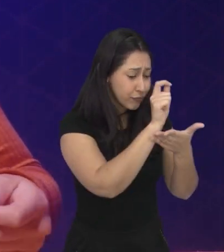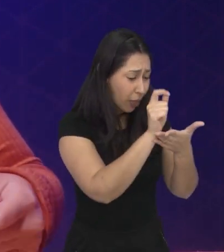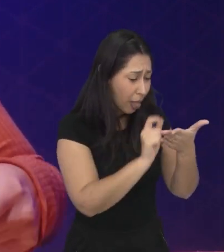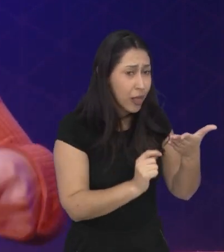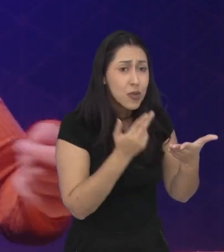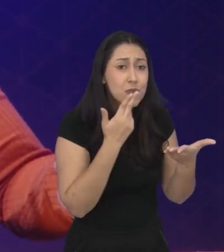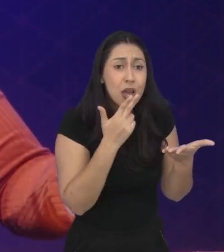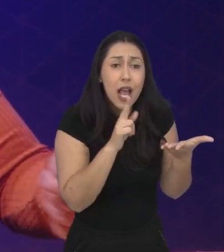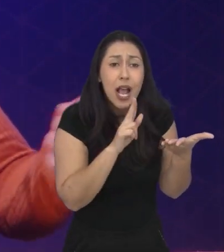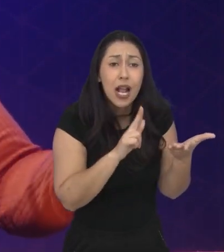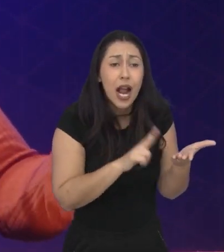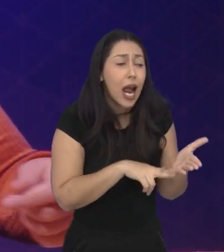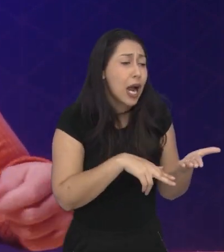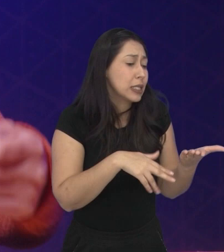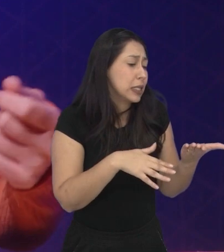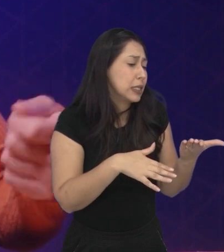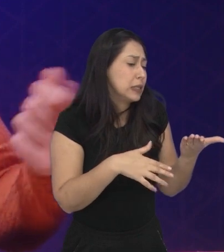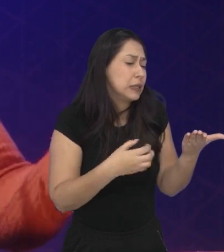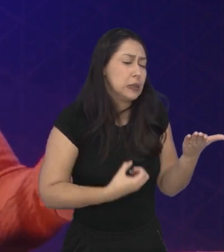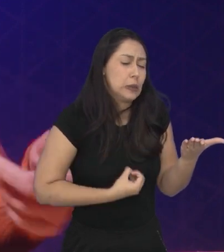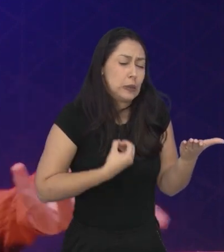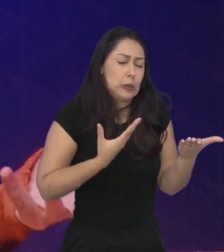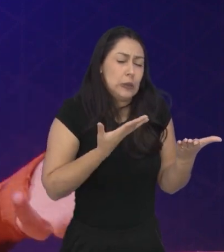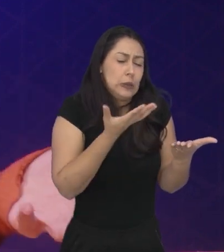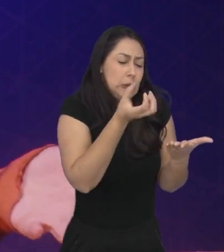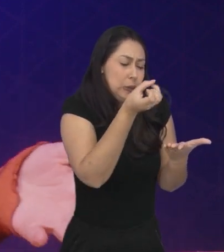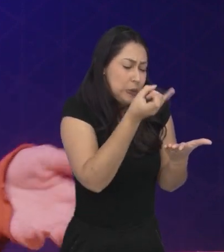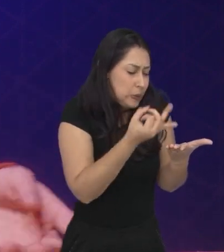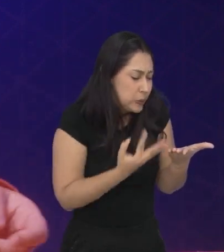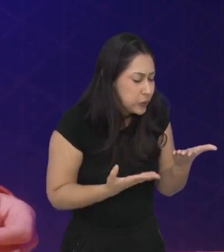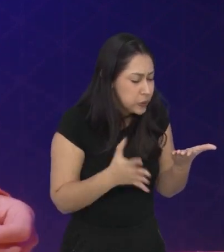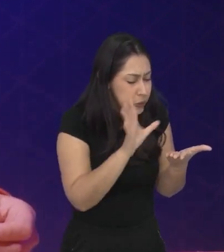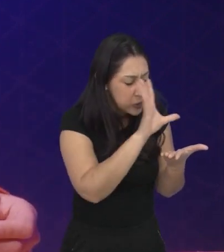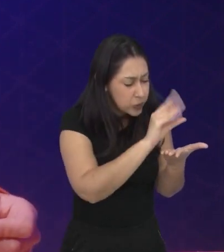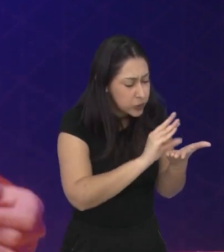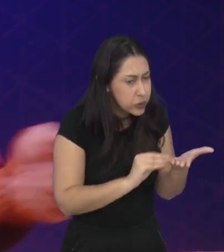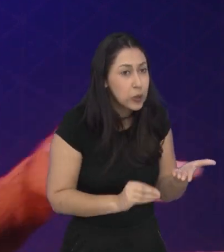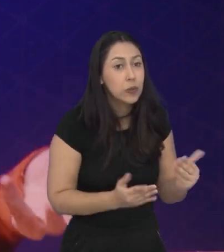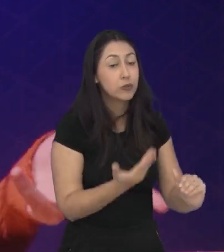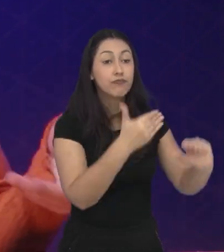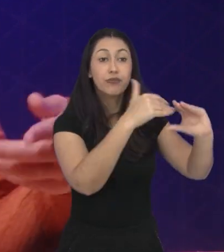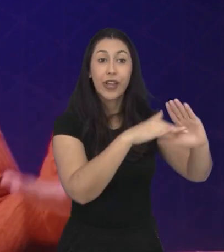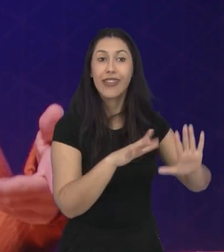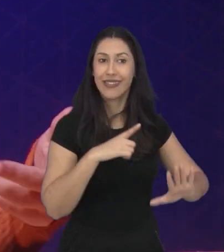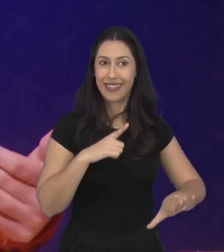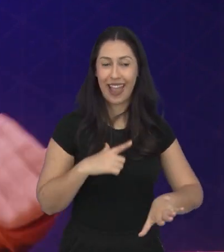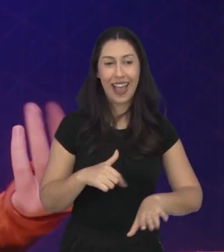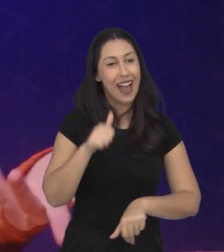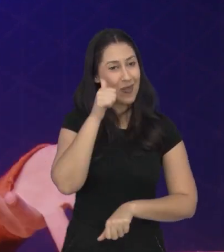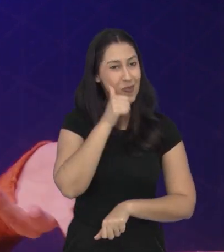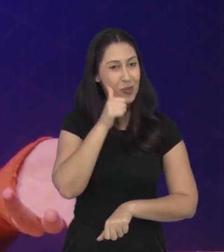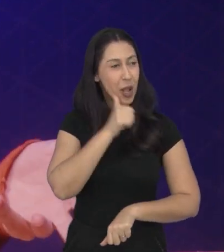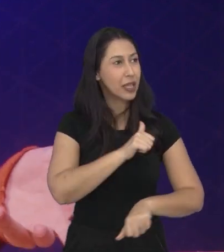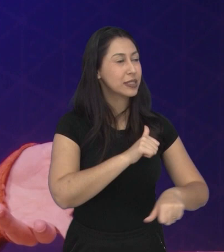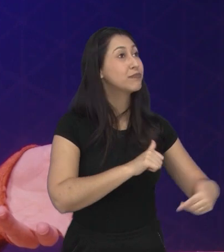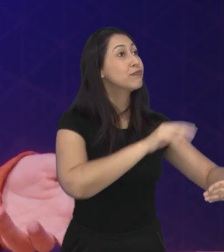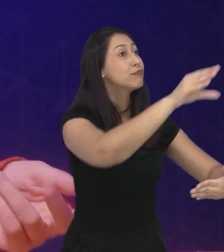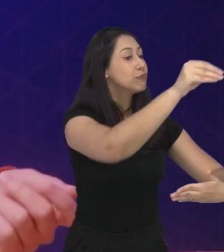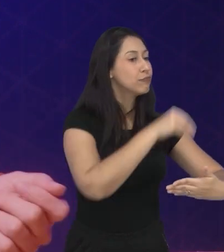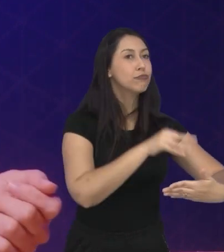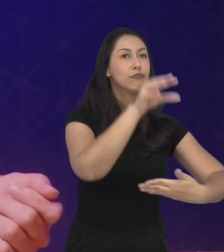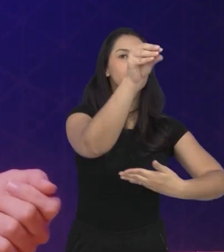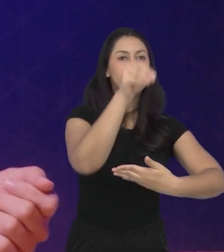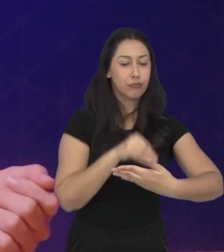acabam deixando ali cartas de amor ou de lamentação, desabafam mesmo. E daí tem as secretárias de Julieta que respondem essas